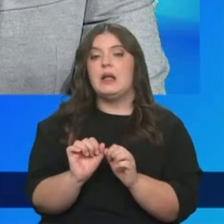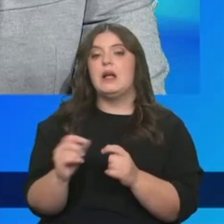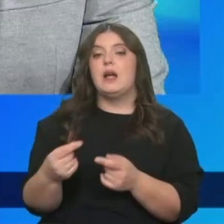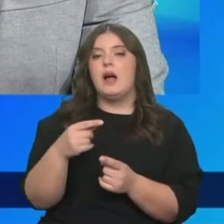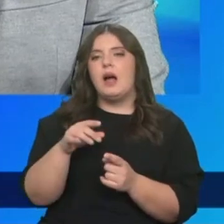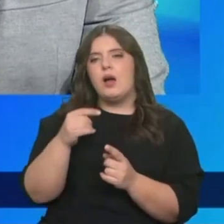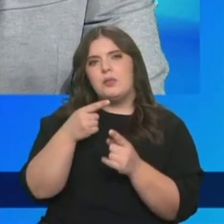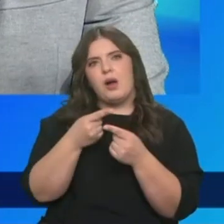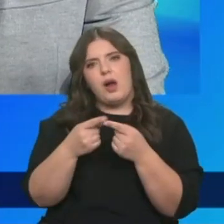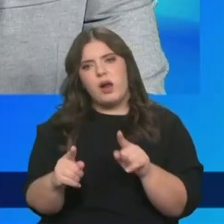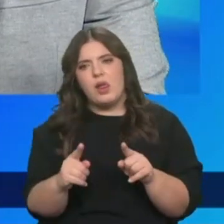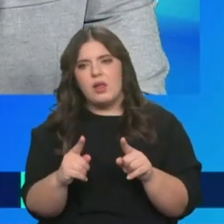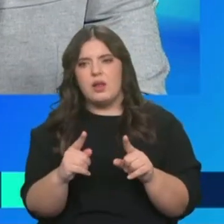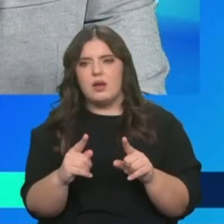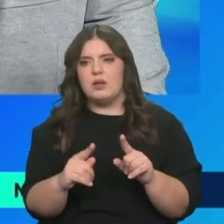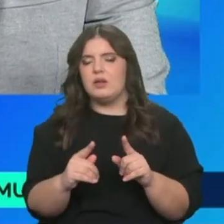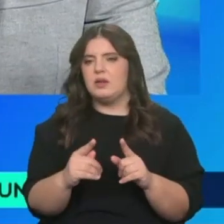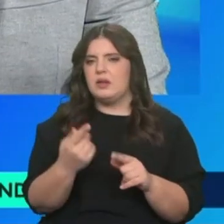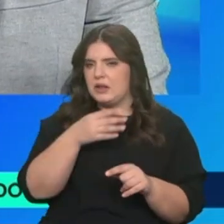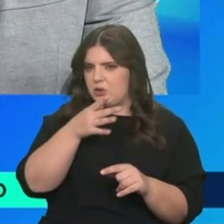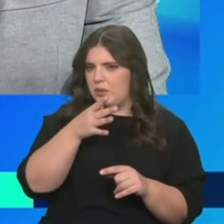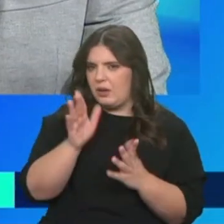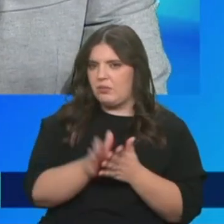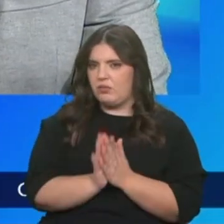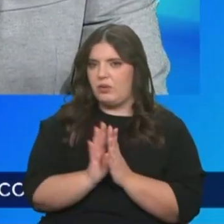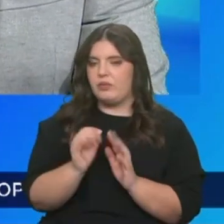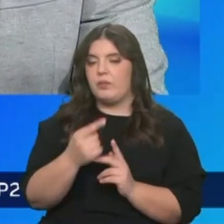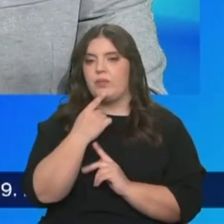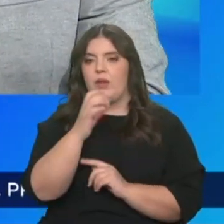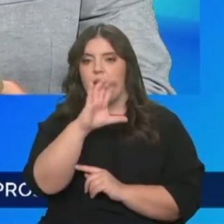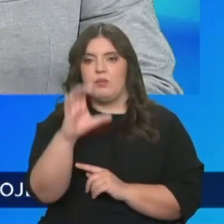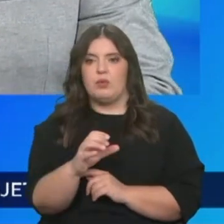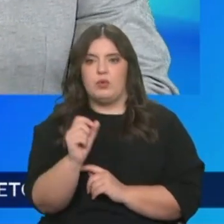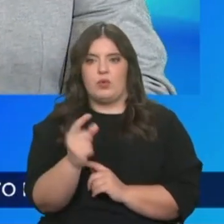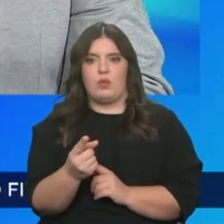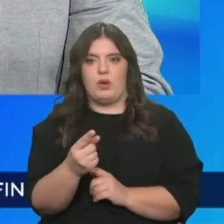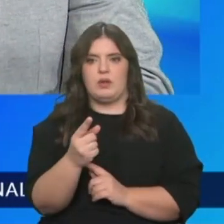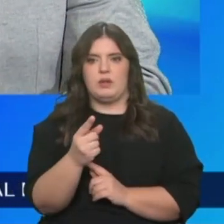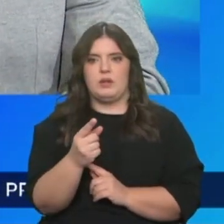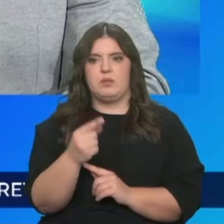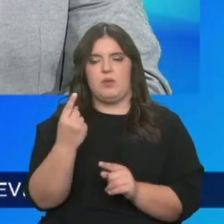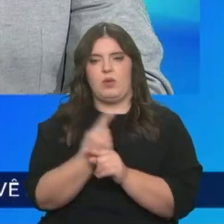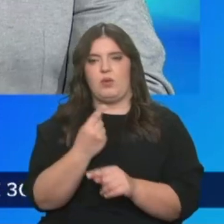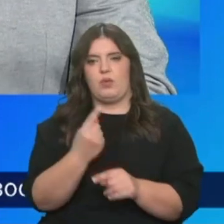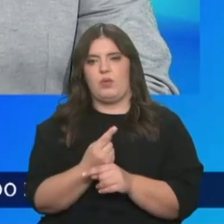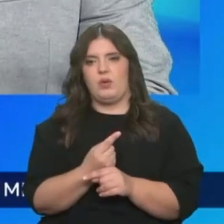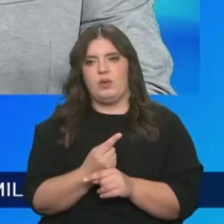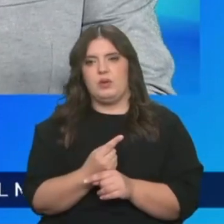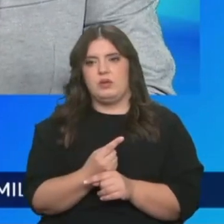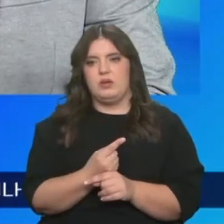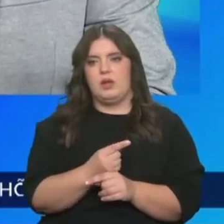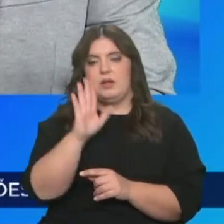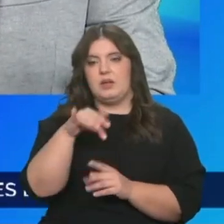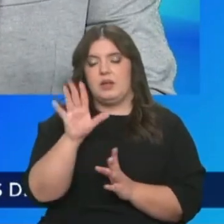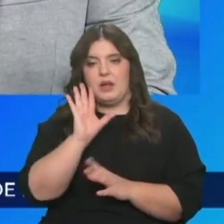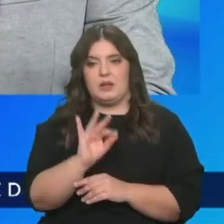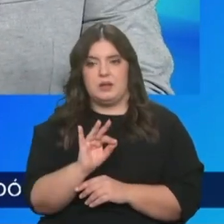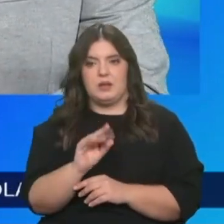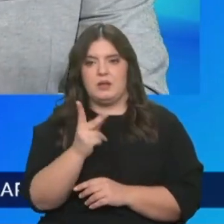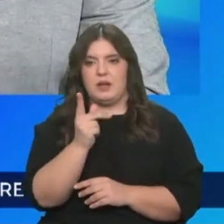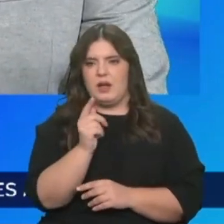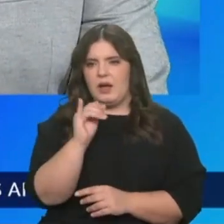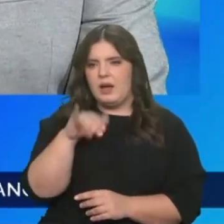ligeira discrepância. Queres explicar, por favor? Sim, a pergunta quase parece uma heresia científica, mas não, a ciência funciona assim. Será que